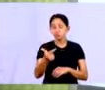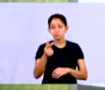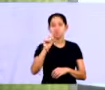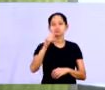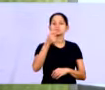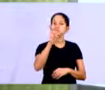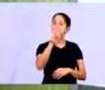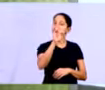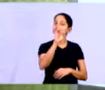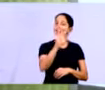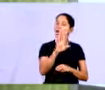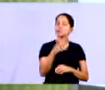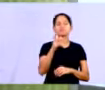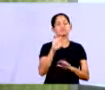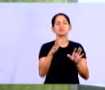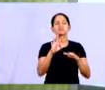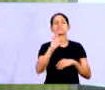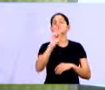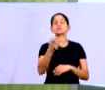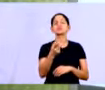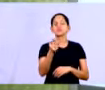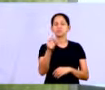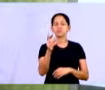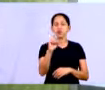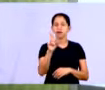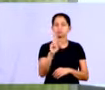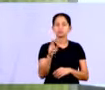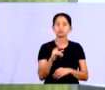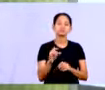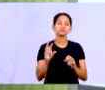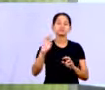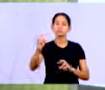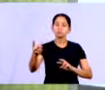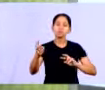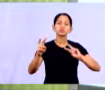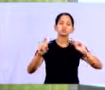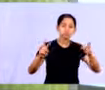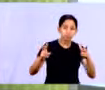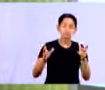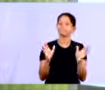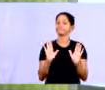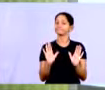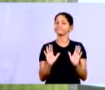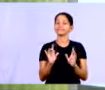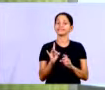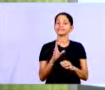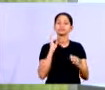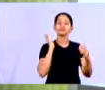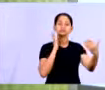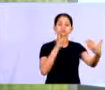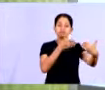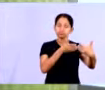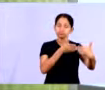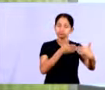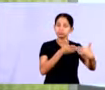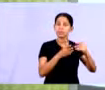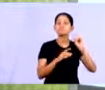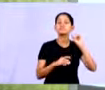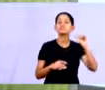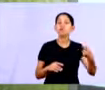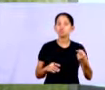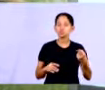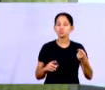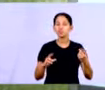Vai sobrar aí uns 2.000. 2.000 para mim e 2.000 para ela. Se eu fosse investir sozinho de forma individual, eu ia ganhar R$1.000